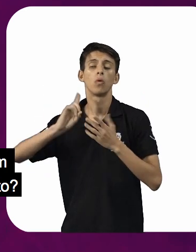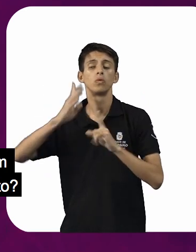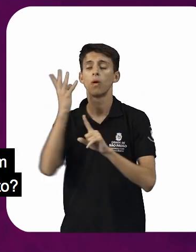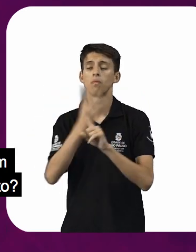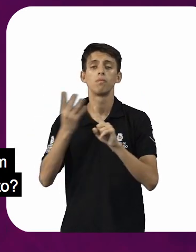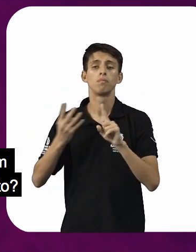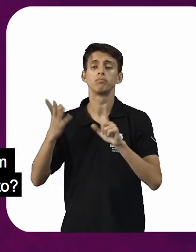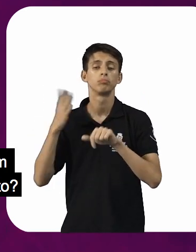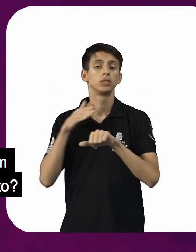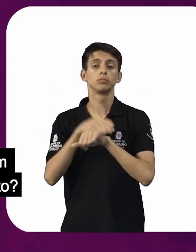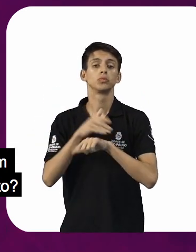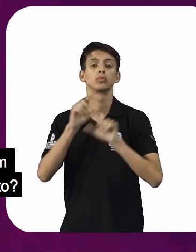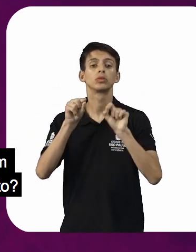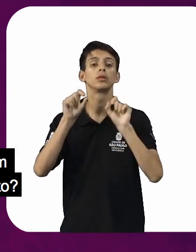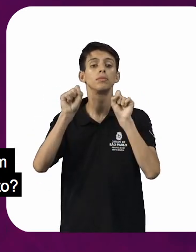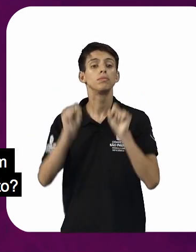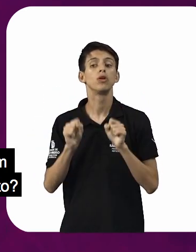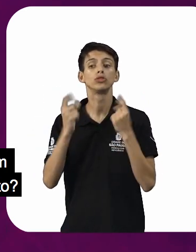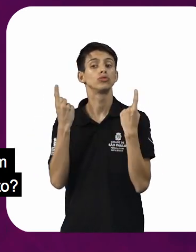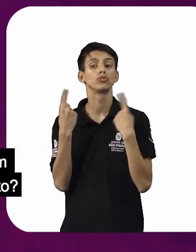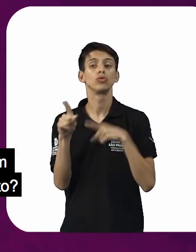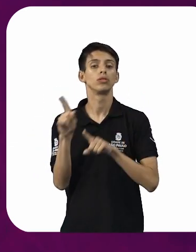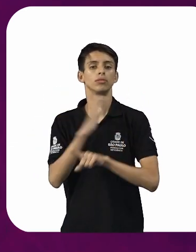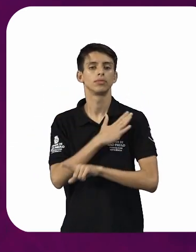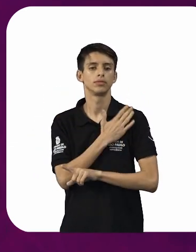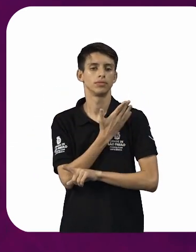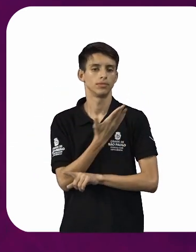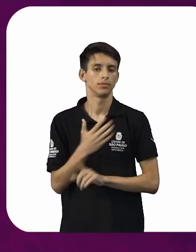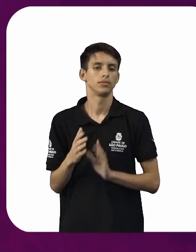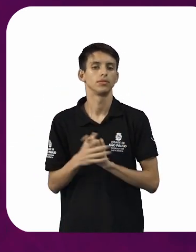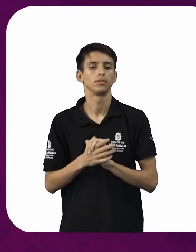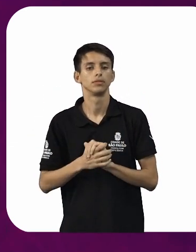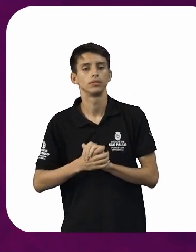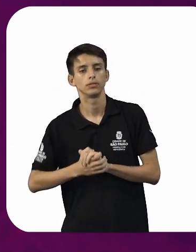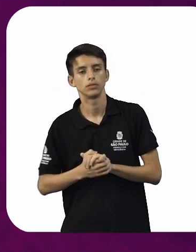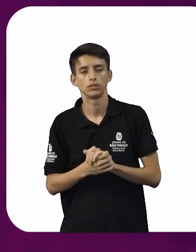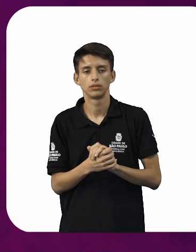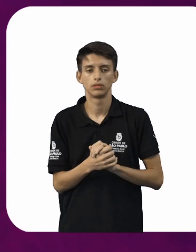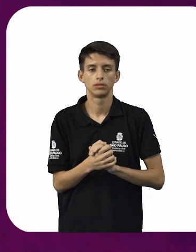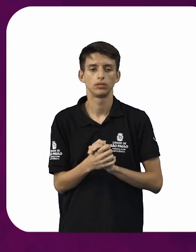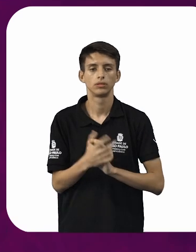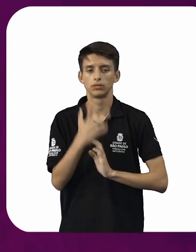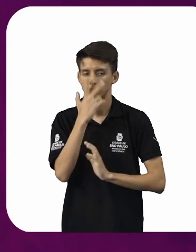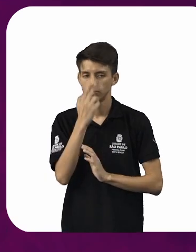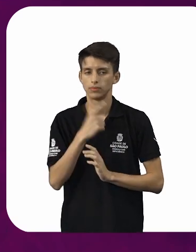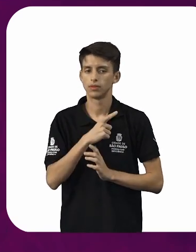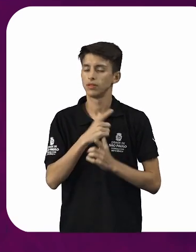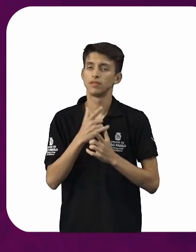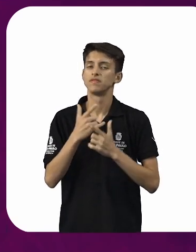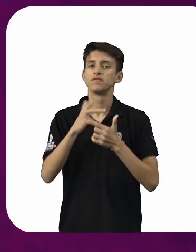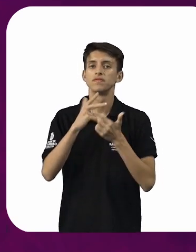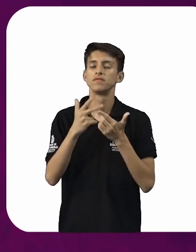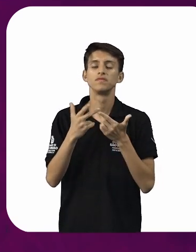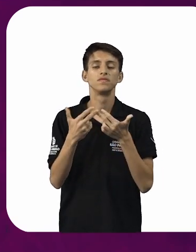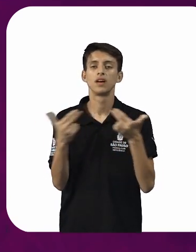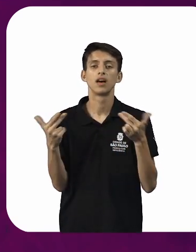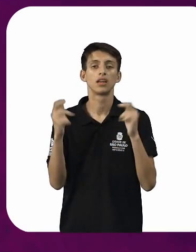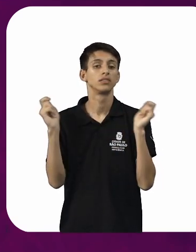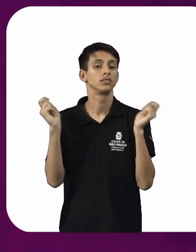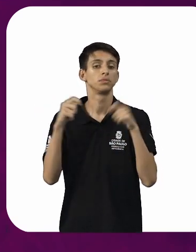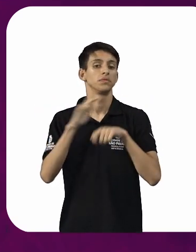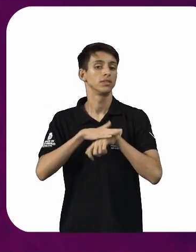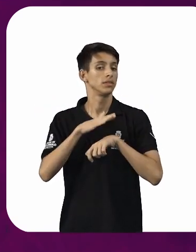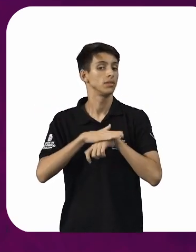LGBTQIA+, podem fazer para combater o preconceito? Eu acho que assim, Beatriz Pereira. medidas que podem ser